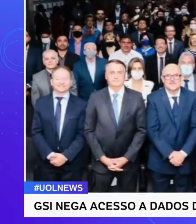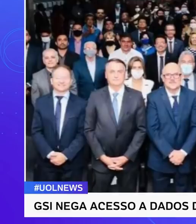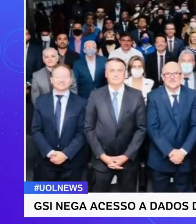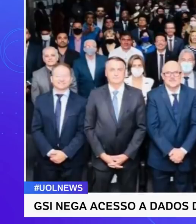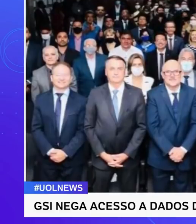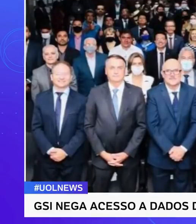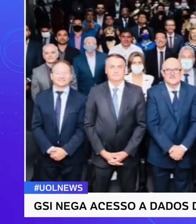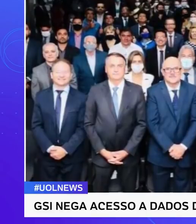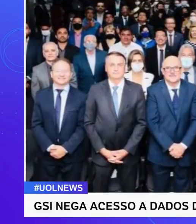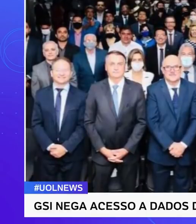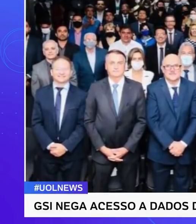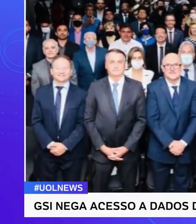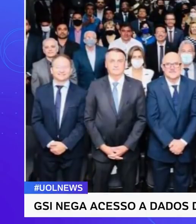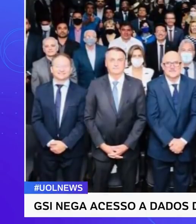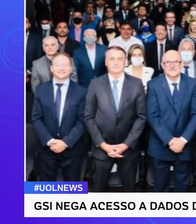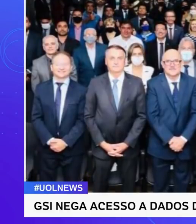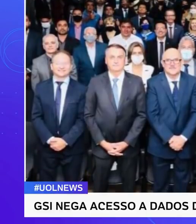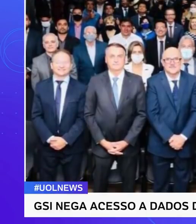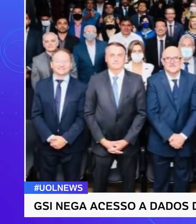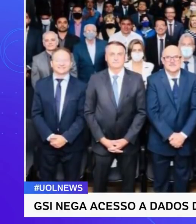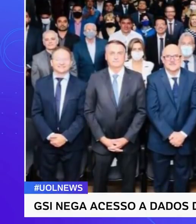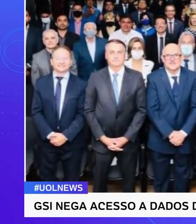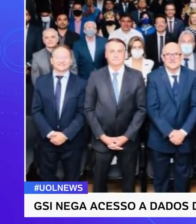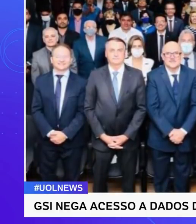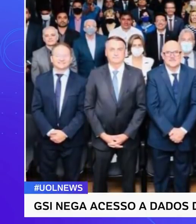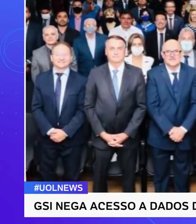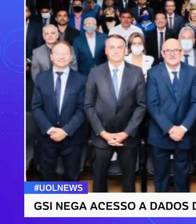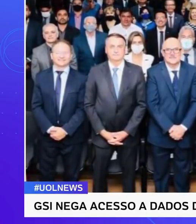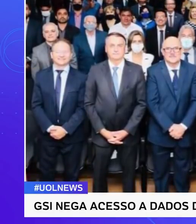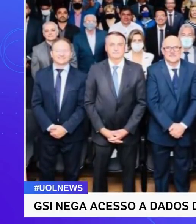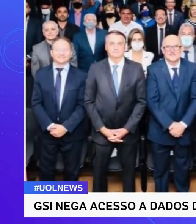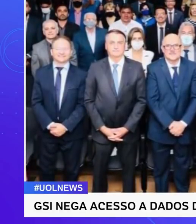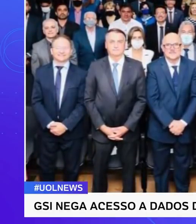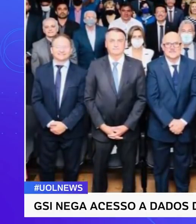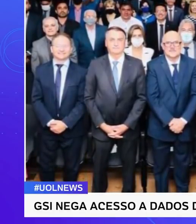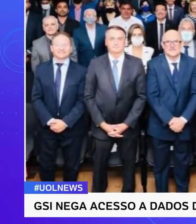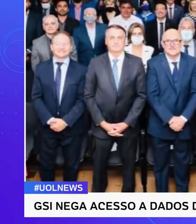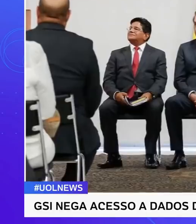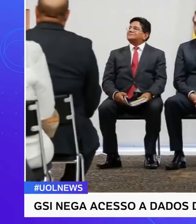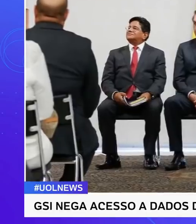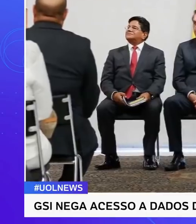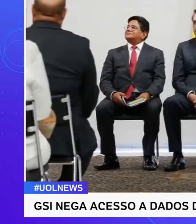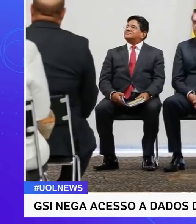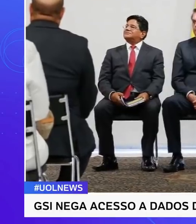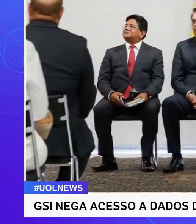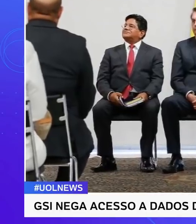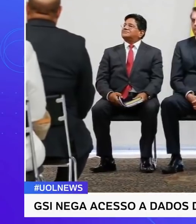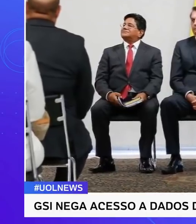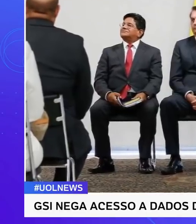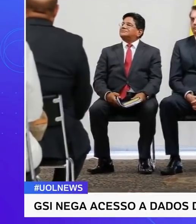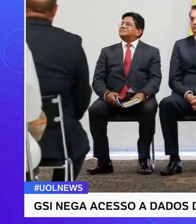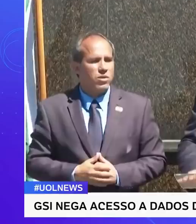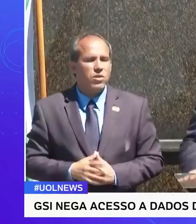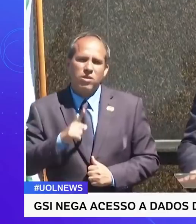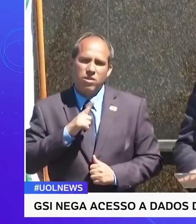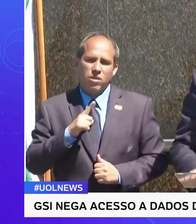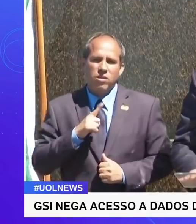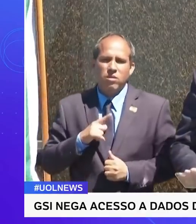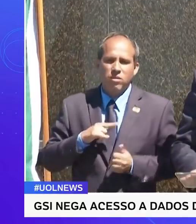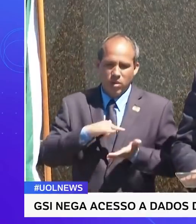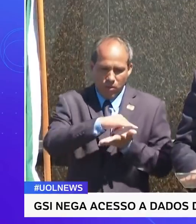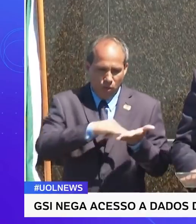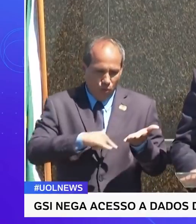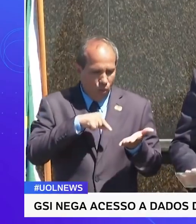divulgadas segundo GSI poderiam comprometer a segurança do presidente Jair bolsonaro o globo havia pedido a